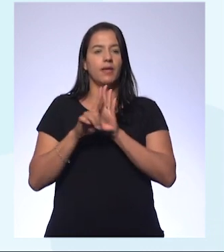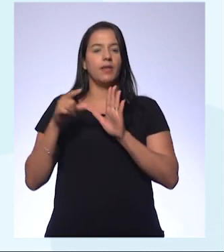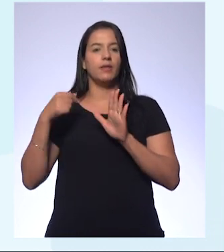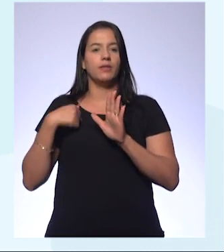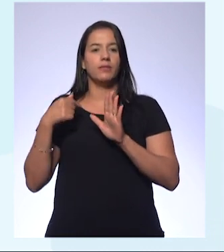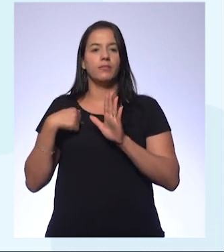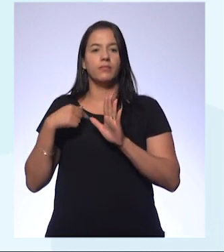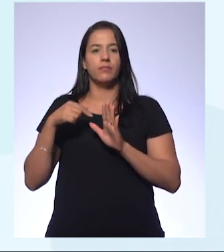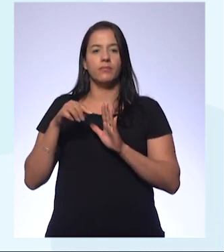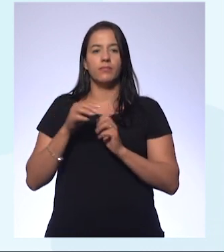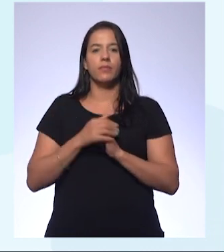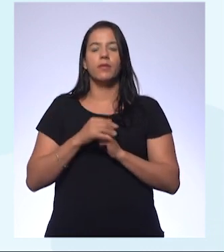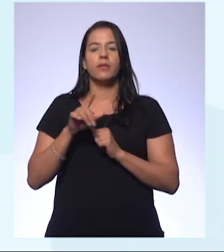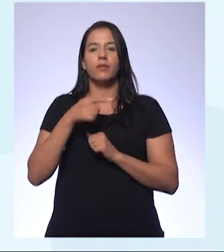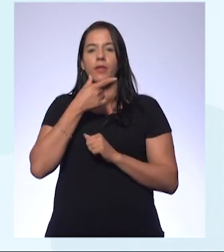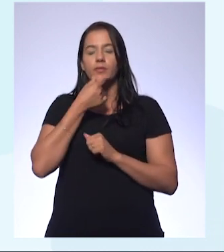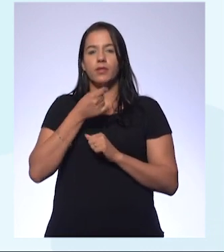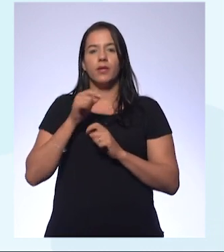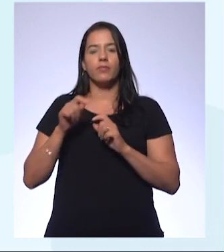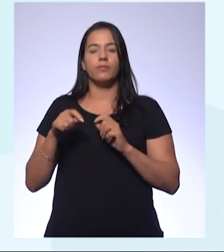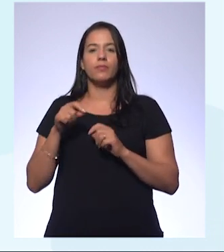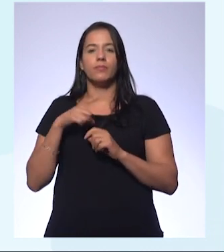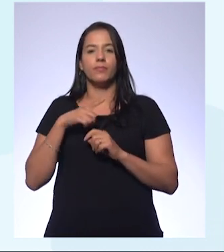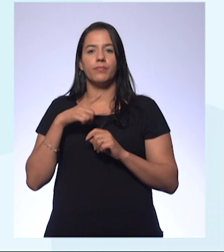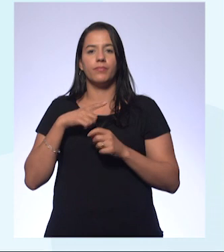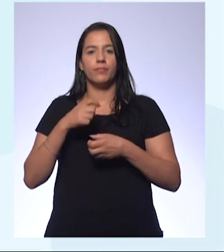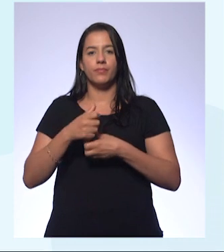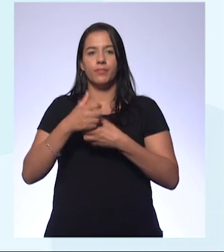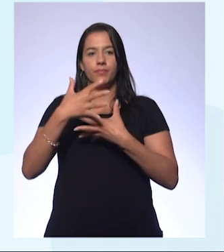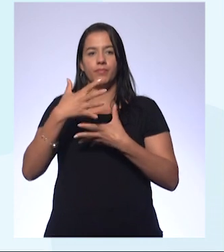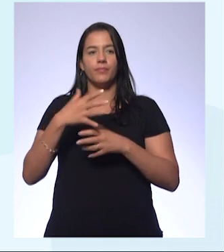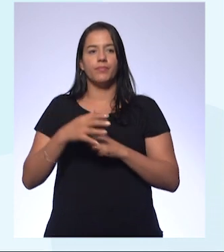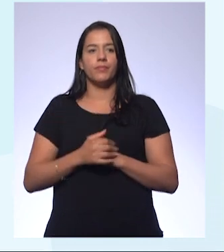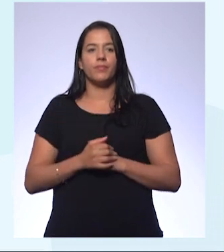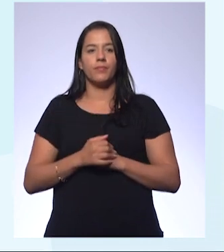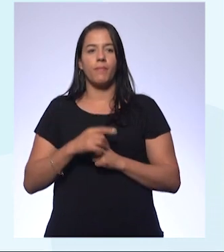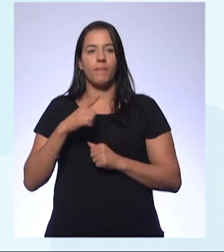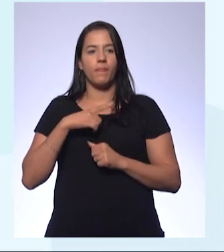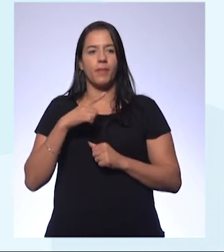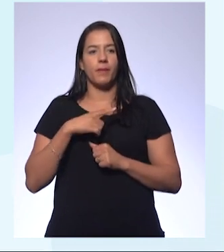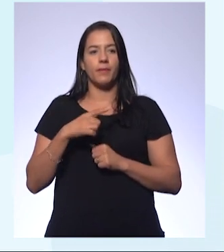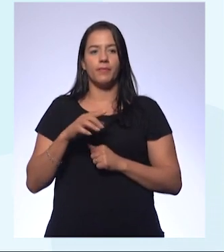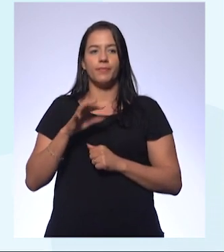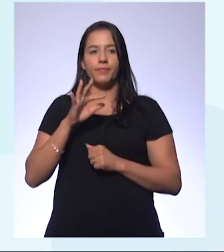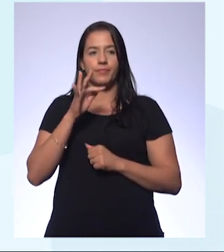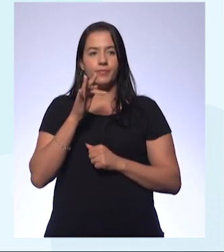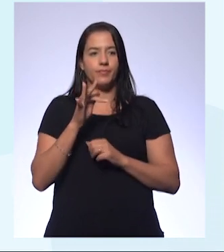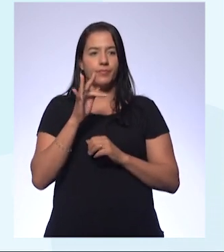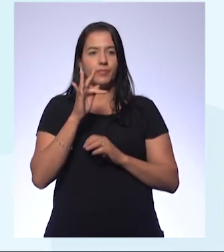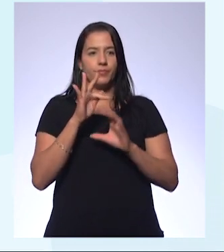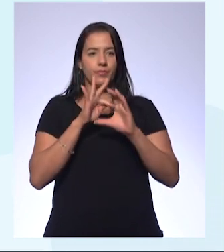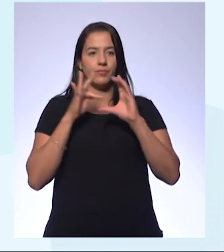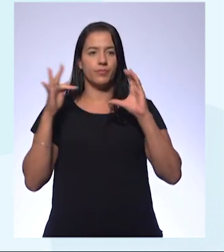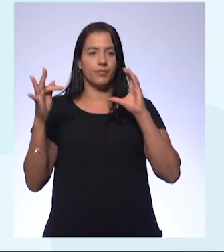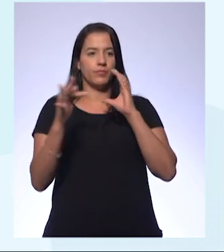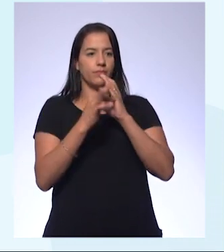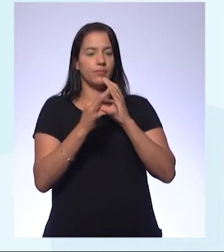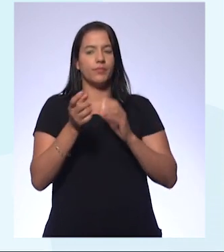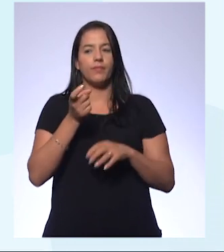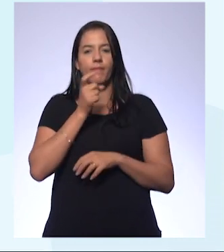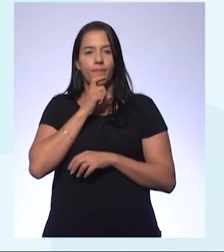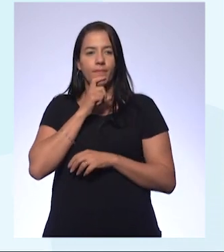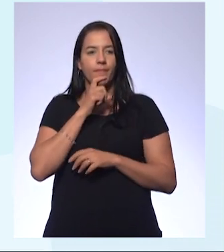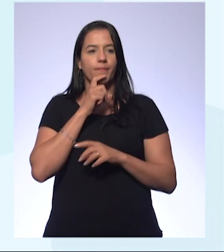genotípica e fenotípica de um cruzamento de ervilhas. Tá? Então, aqui, ó, o fenótipo verde tem o genótipo